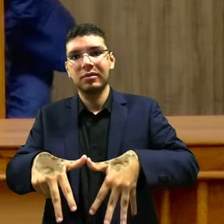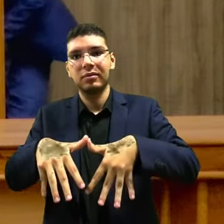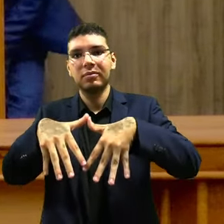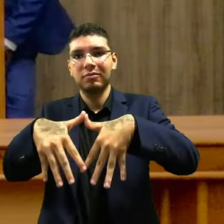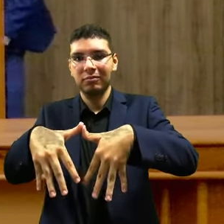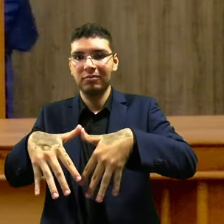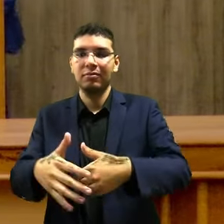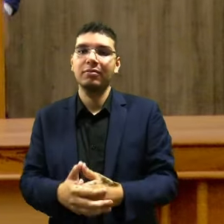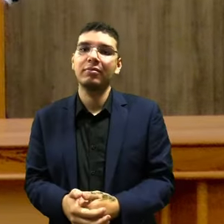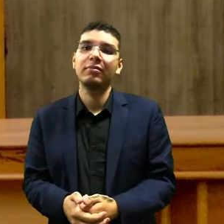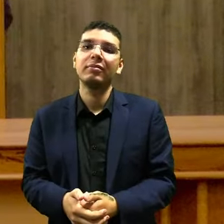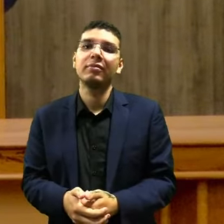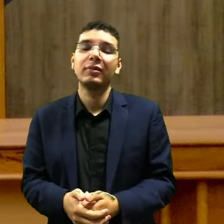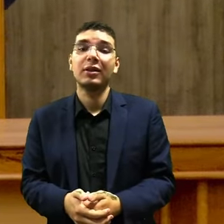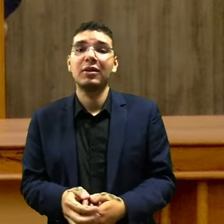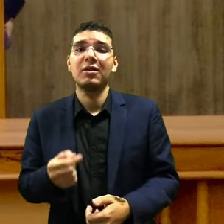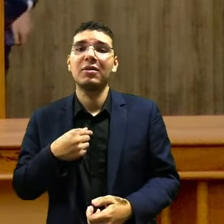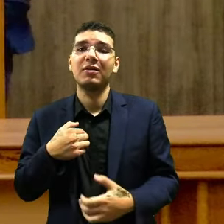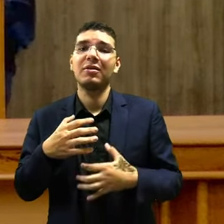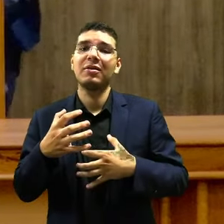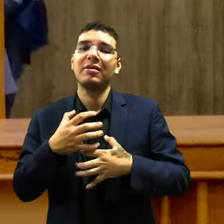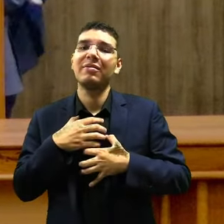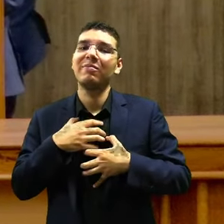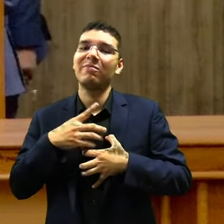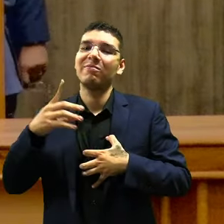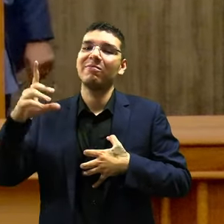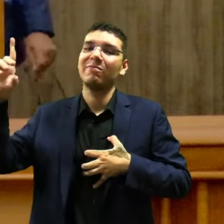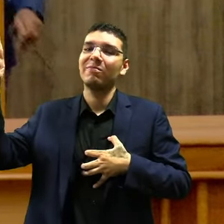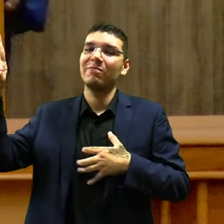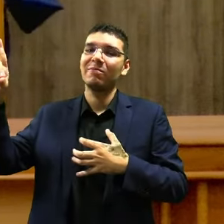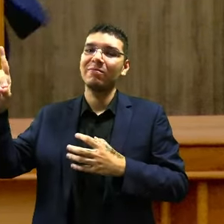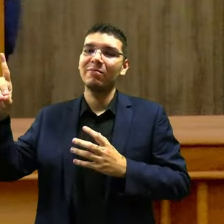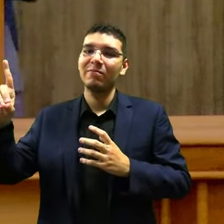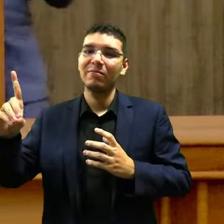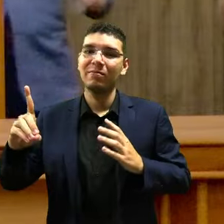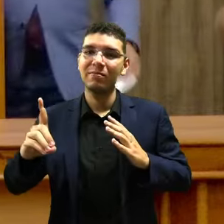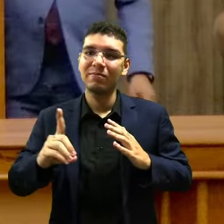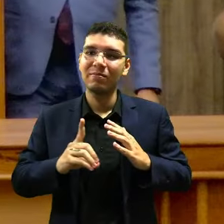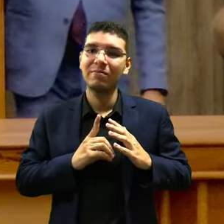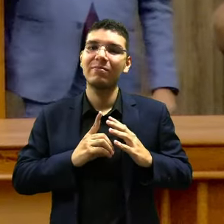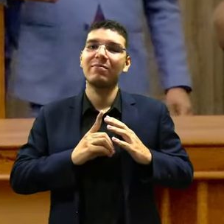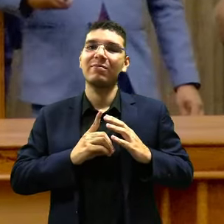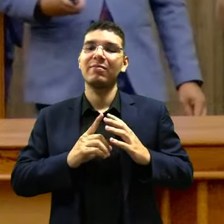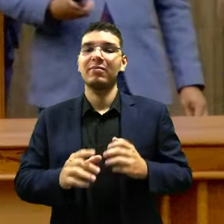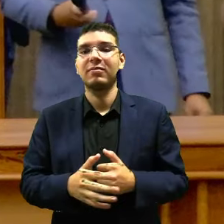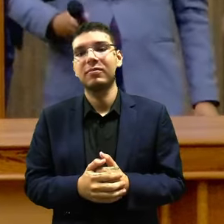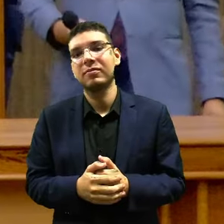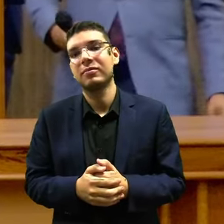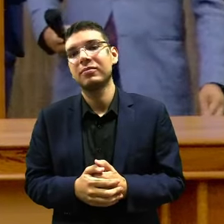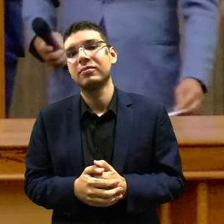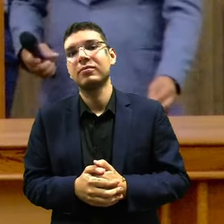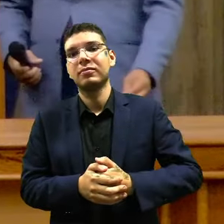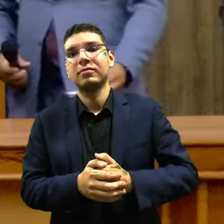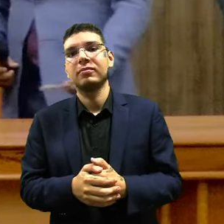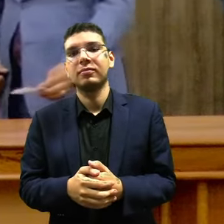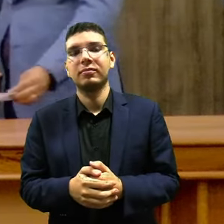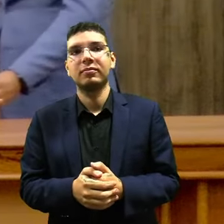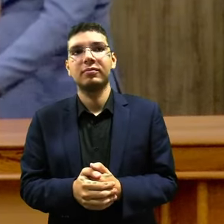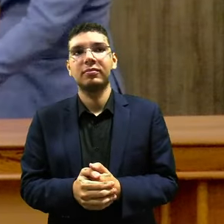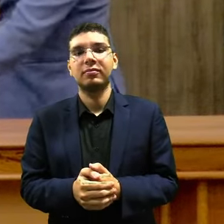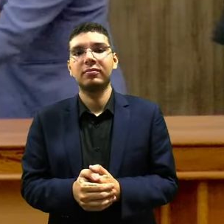ô irmão tô sentindo a presença de Deus Alelu tem Raí tem